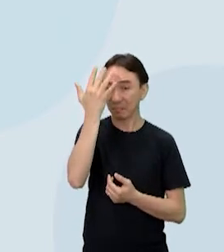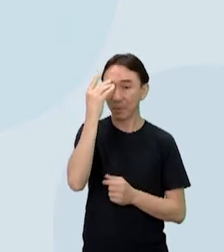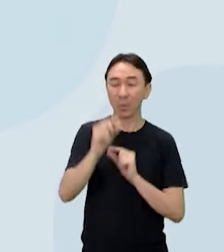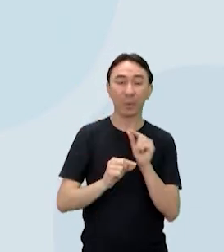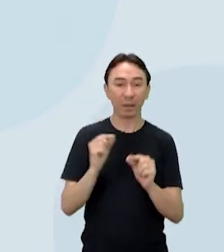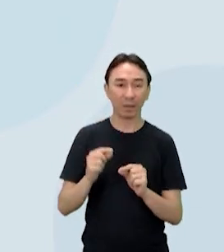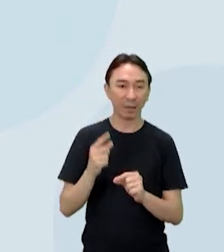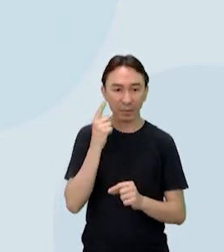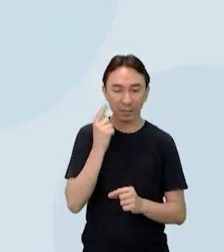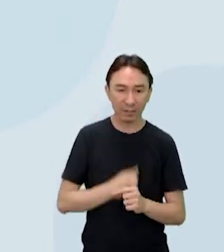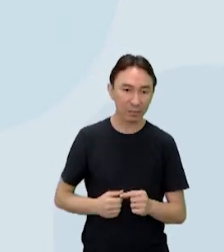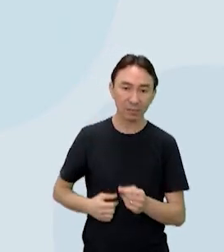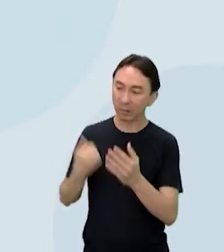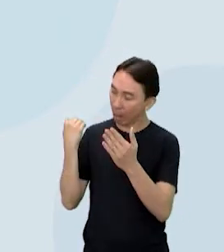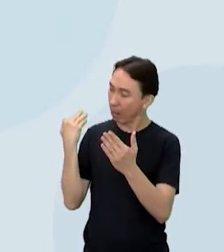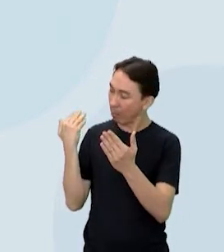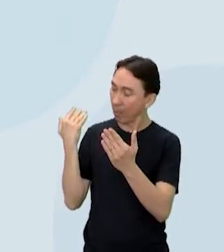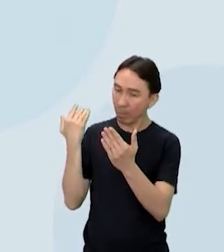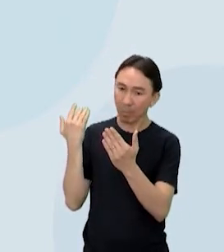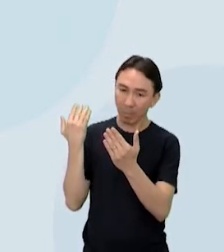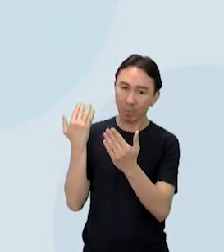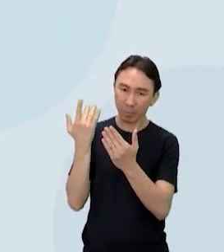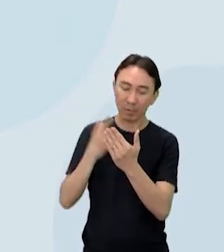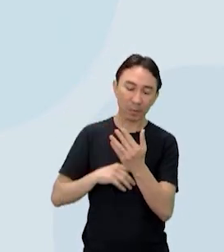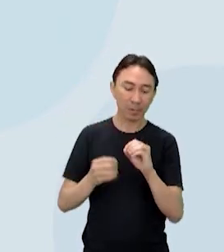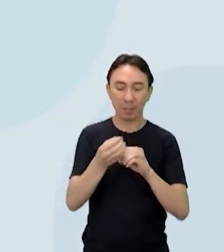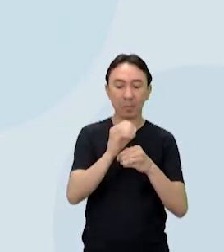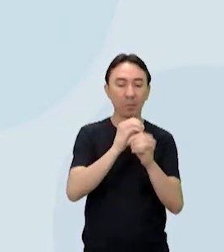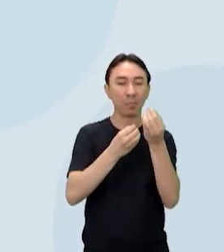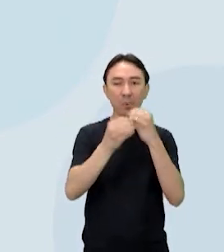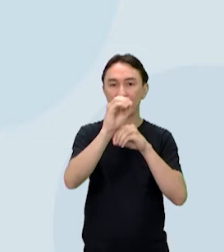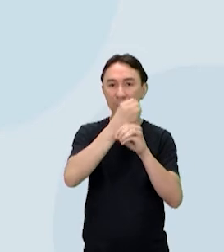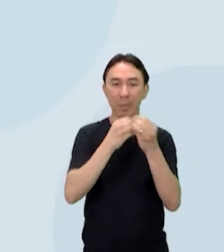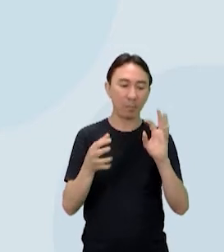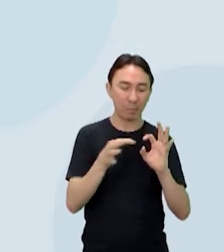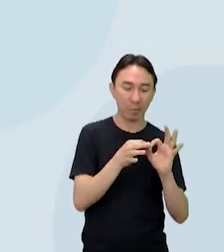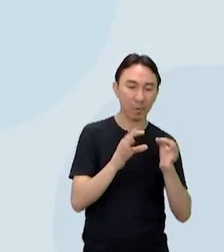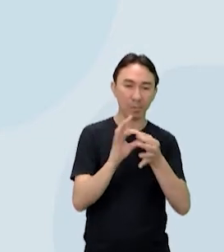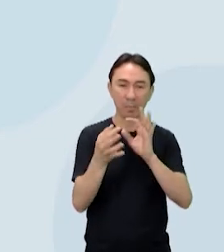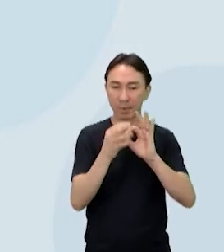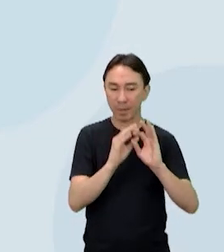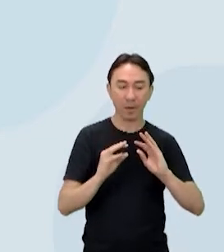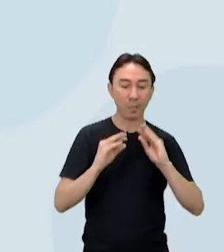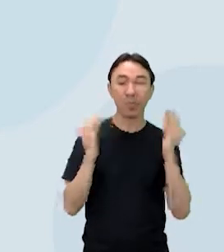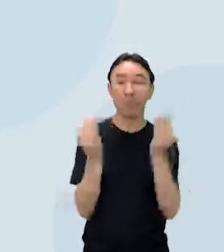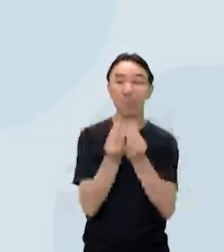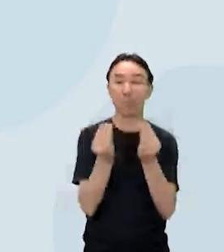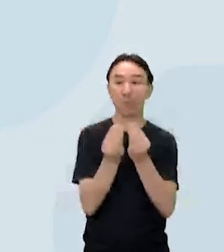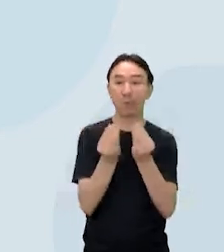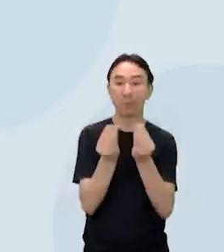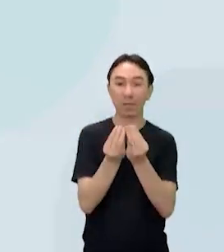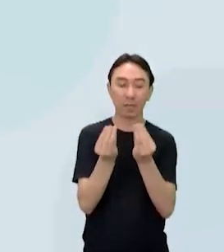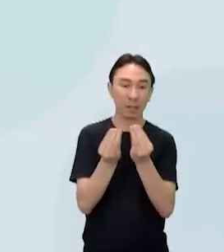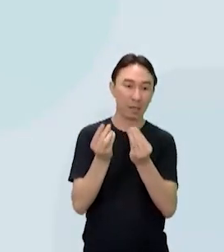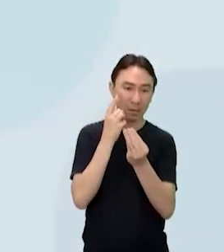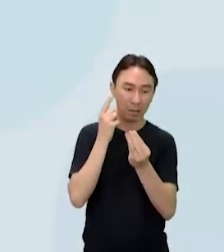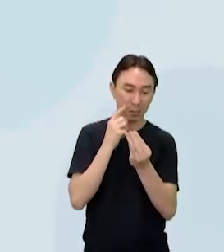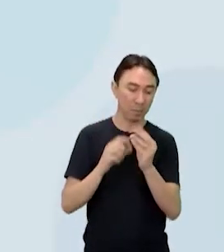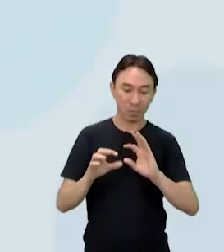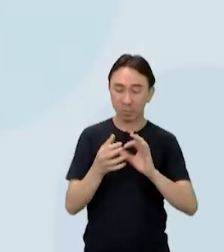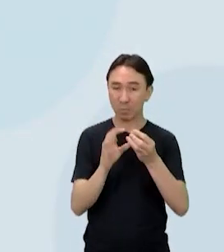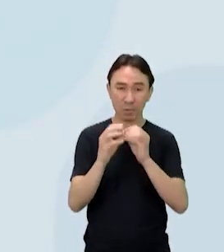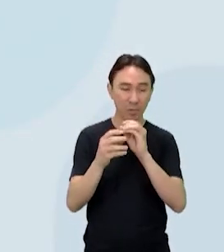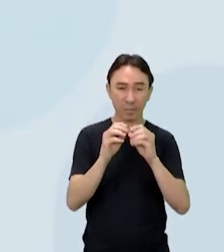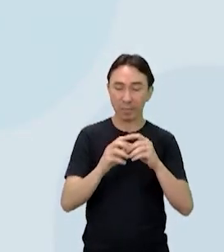ocorrendo uma série de associações de moléculas, formando substâncias mais complexas ao ponto de formar a